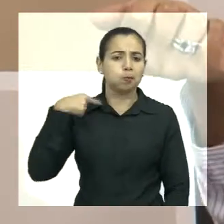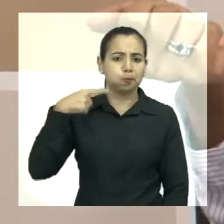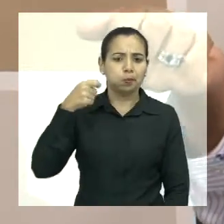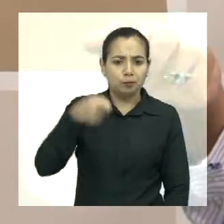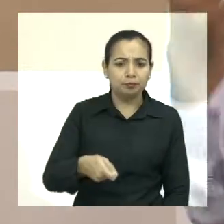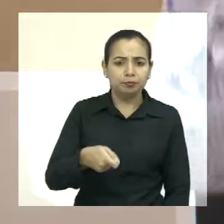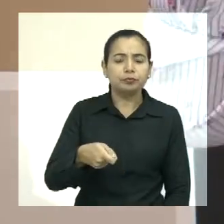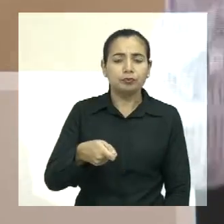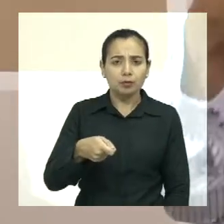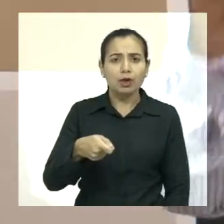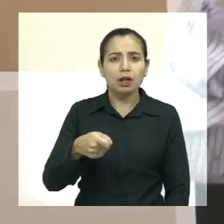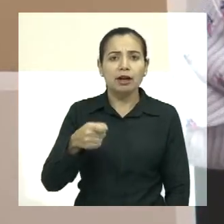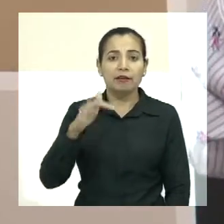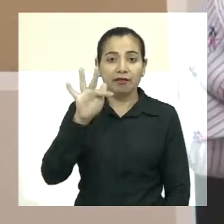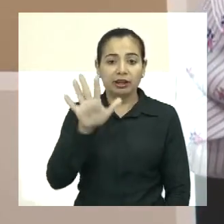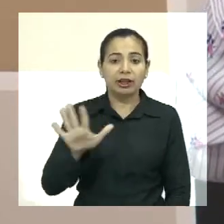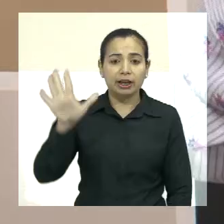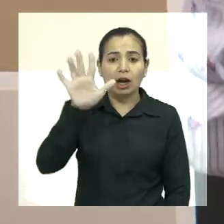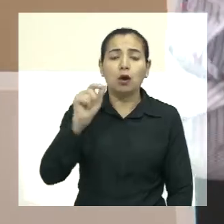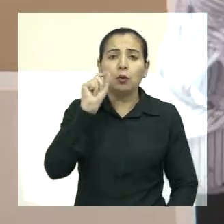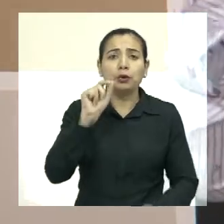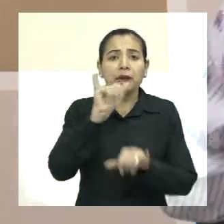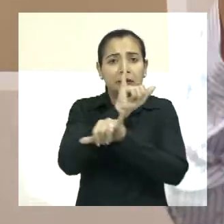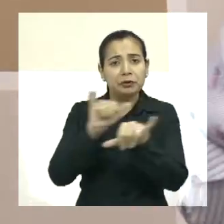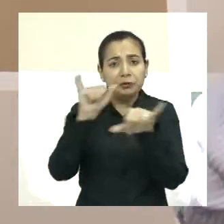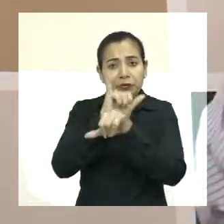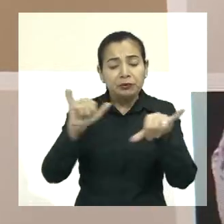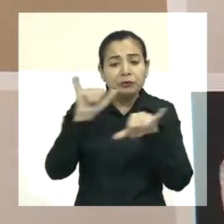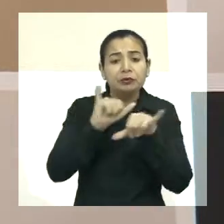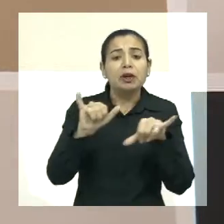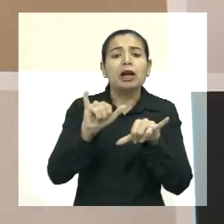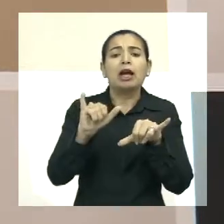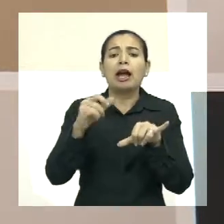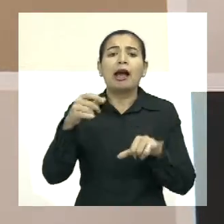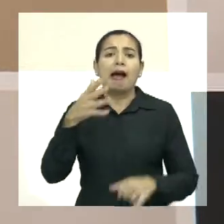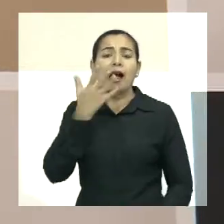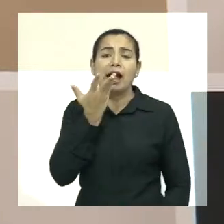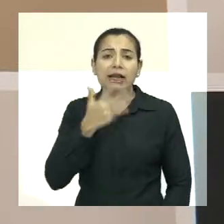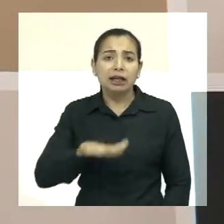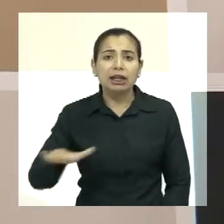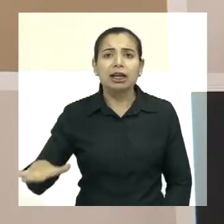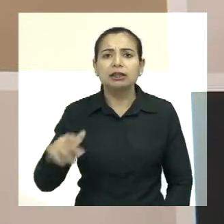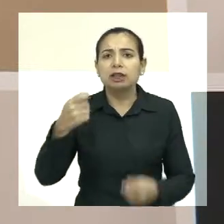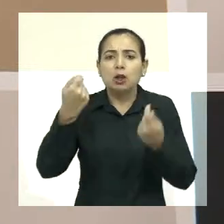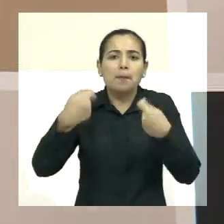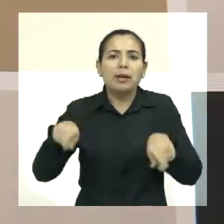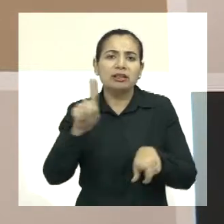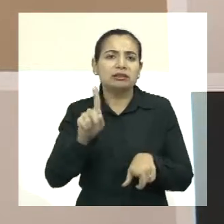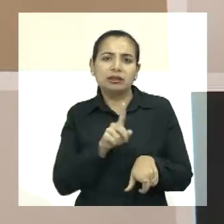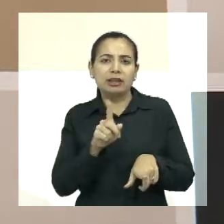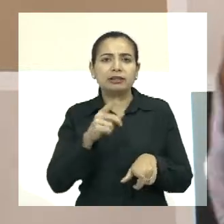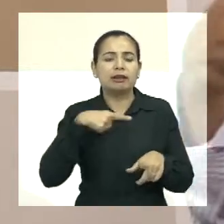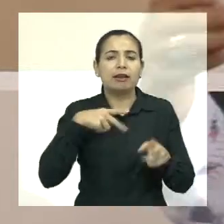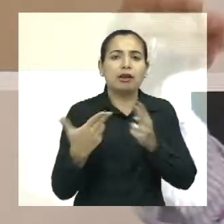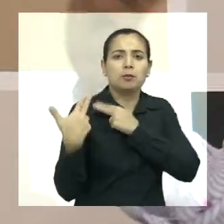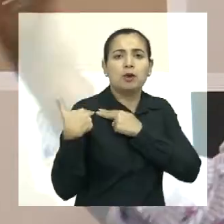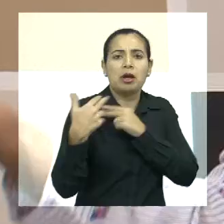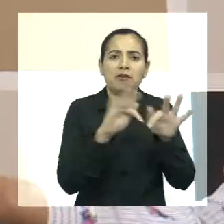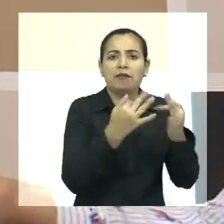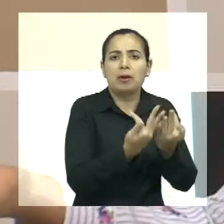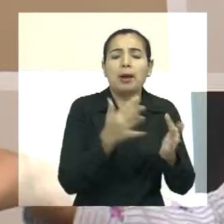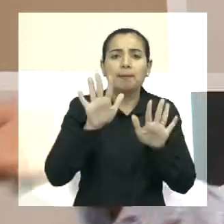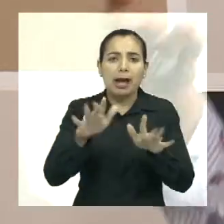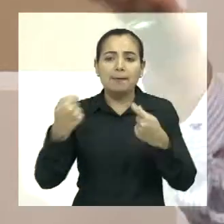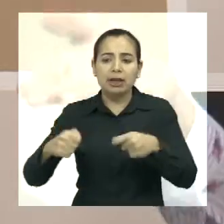Débora Duprá, alegando em rede nacional que as crianças não deveriam pertencer às suas famílias, mas que elas deveriam pertencer